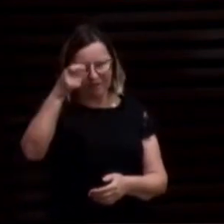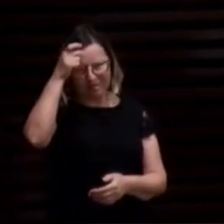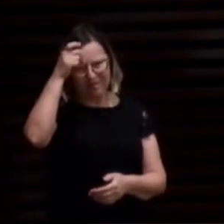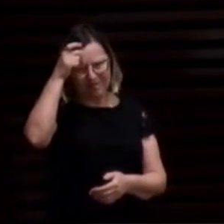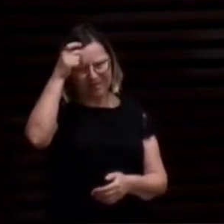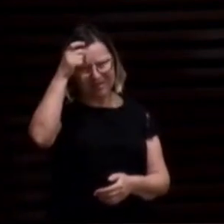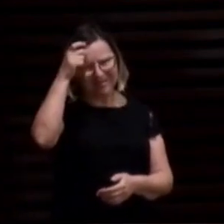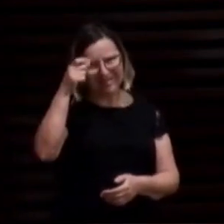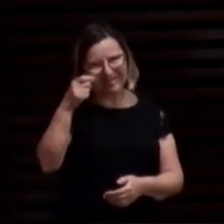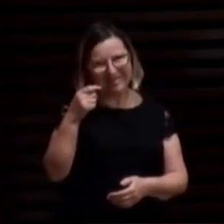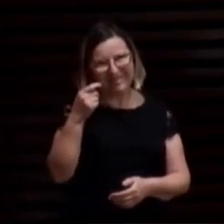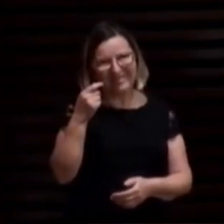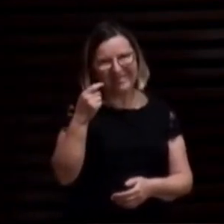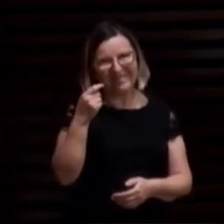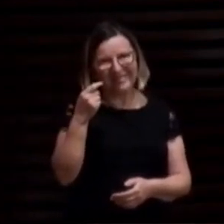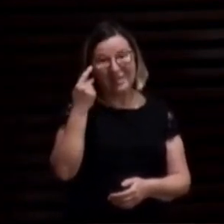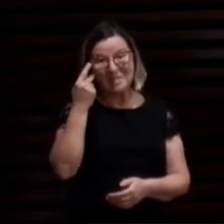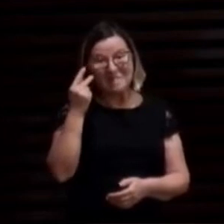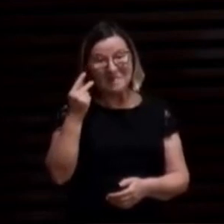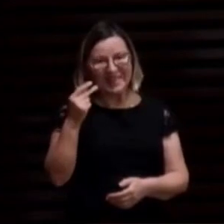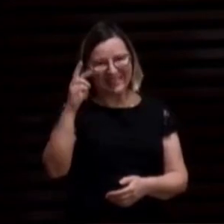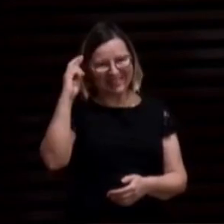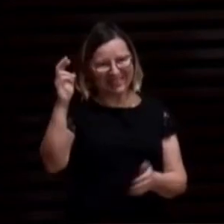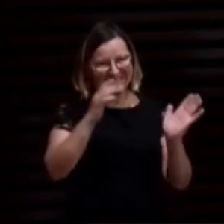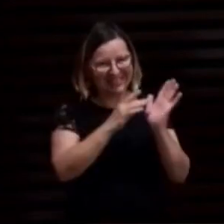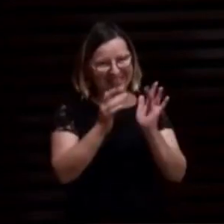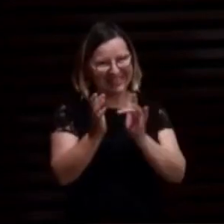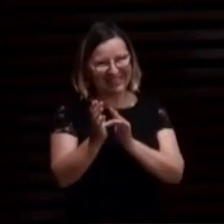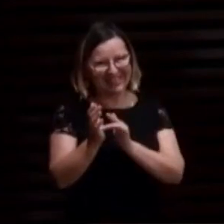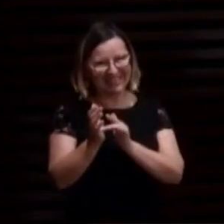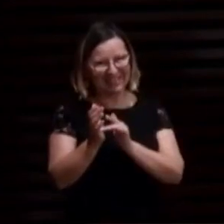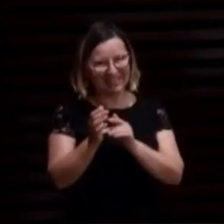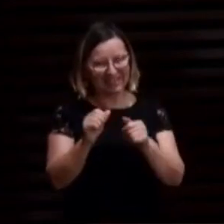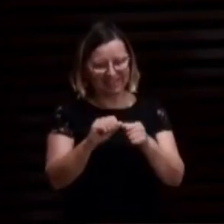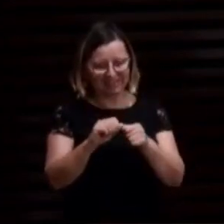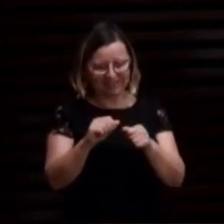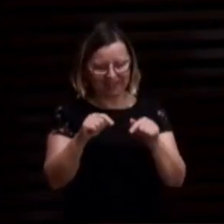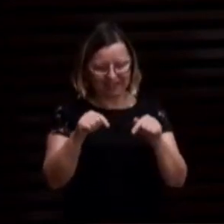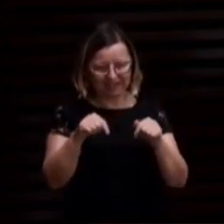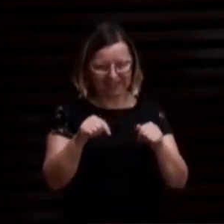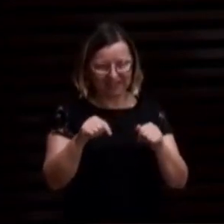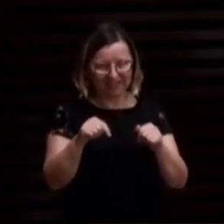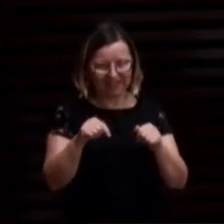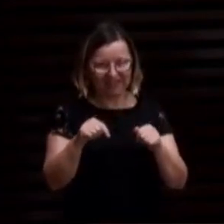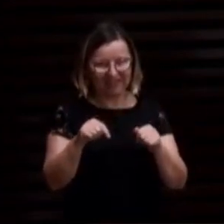a fim de que o Senhor Jesus realizasse aquilo que ele veio